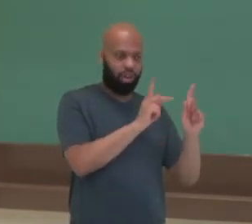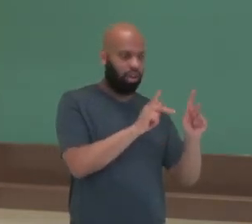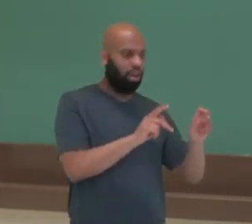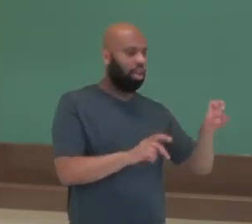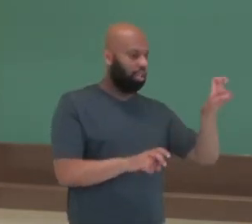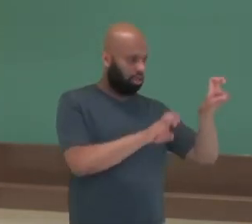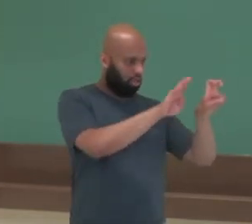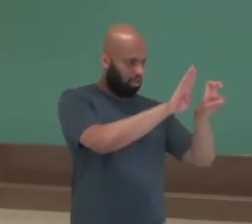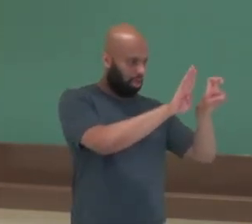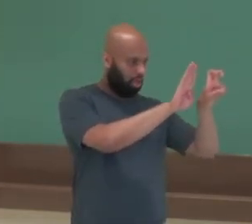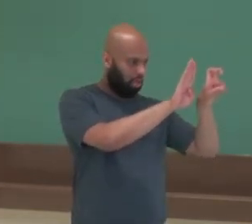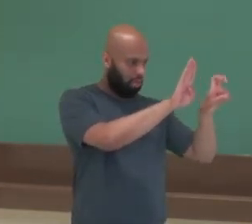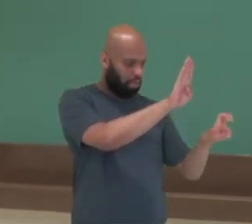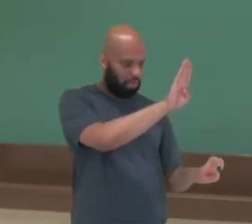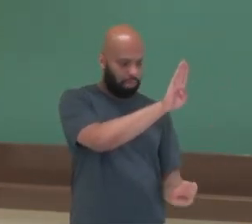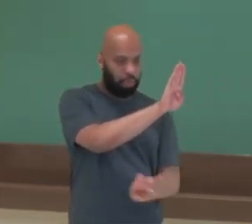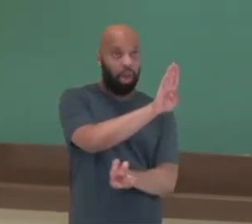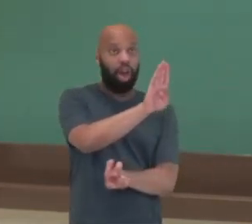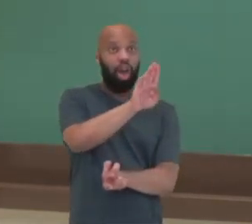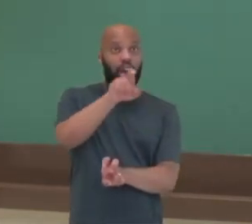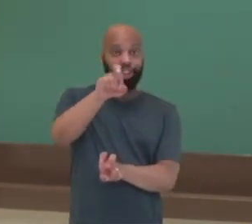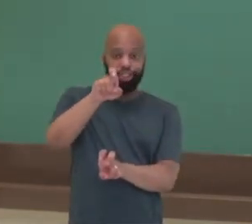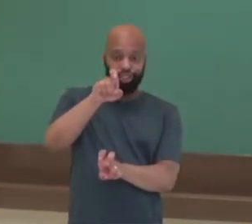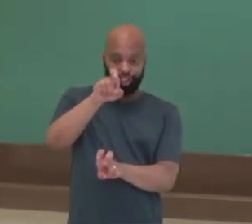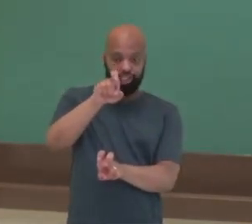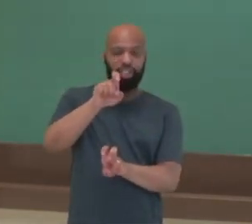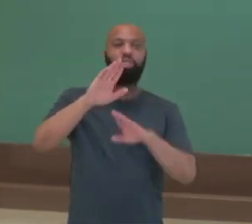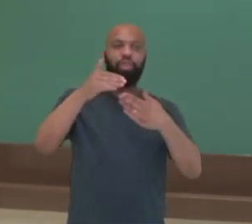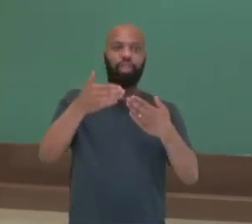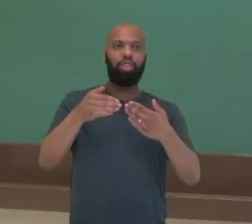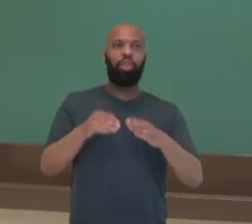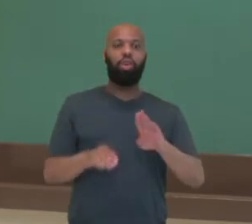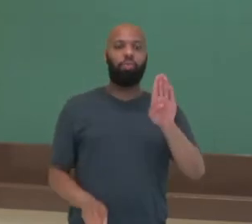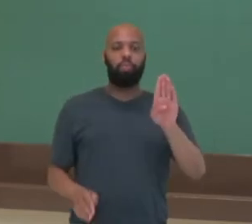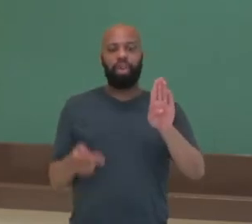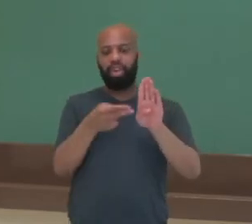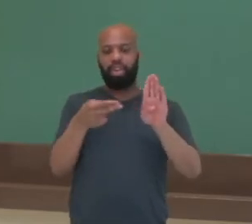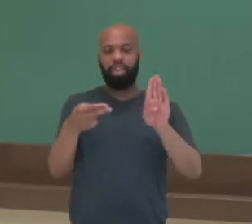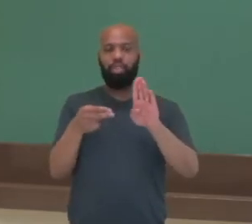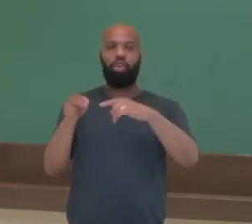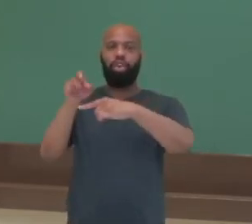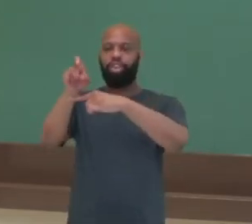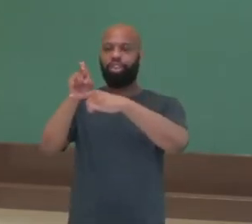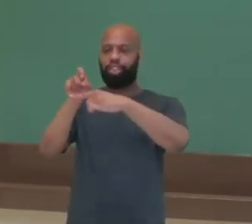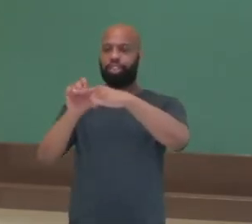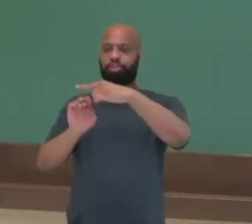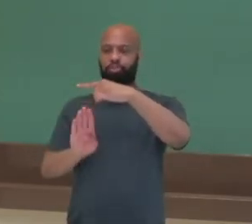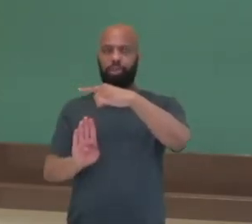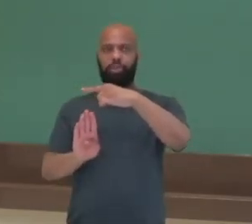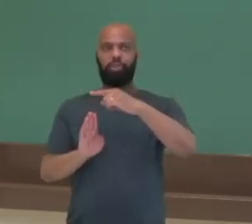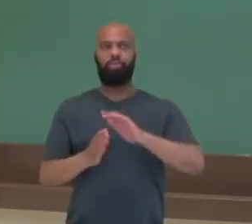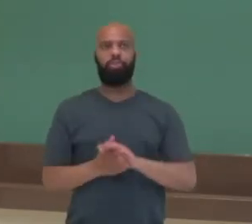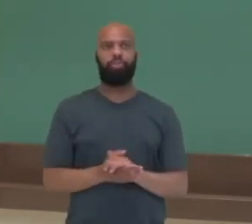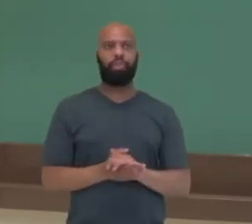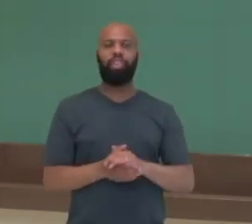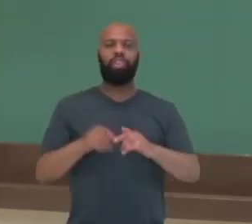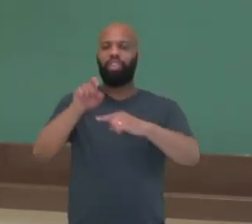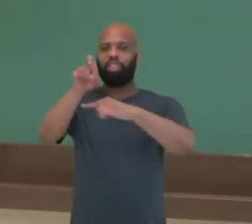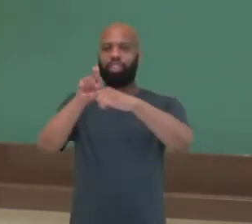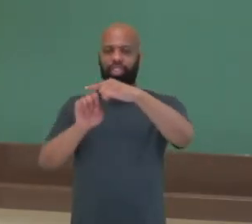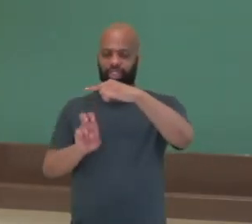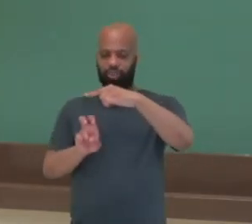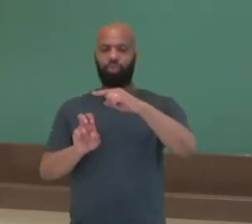passa dividindo. Então, B vai ser igual a X sobre 5. E 4C é igual a